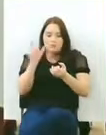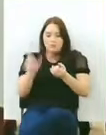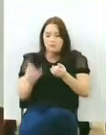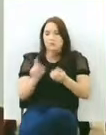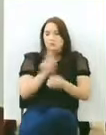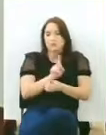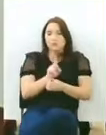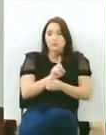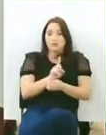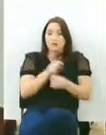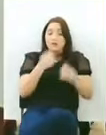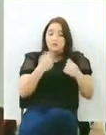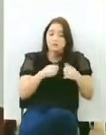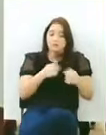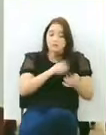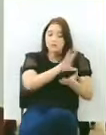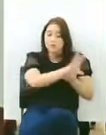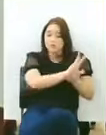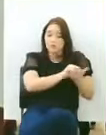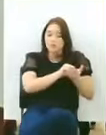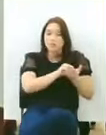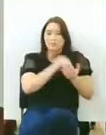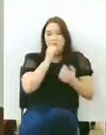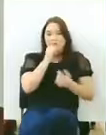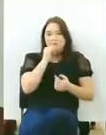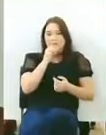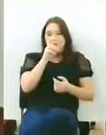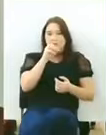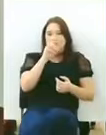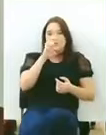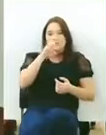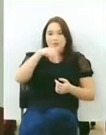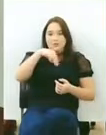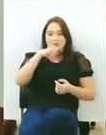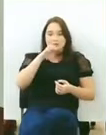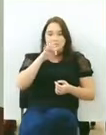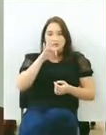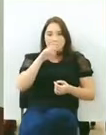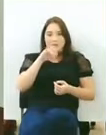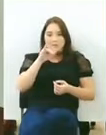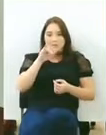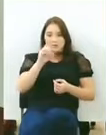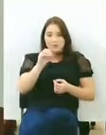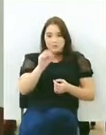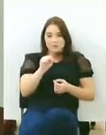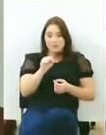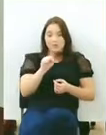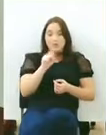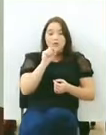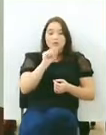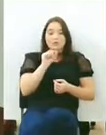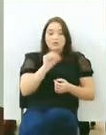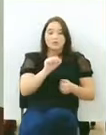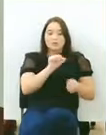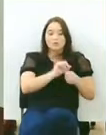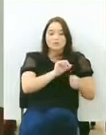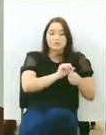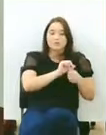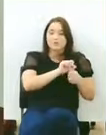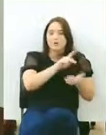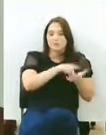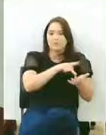Diótrefes, imite o exemplo de Demétrio, porque a própria verdade dá testemunho de